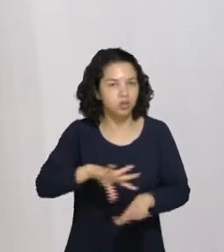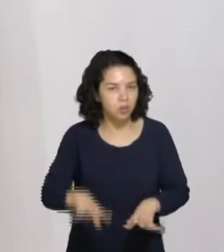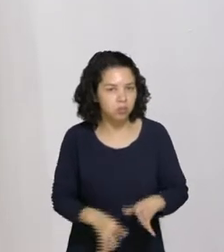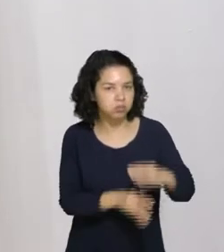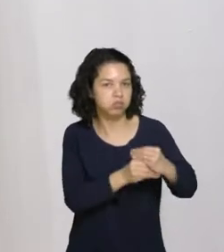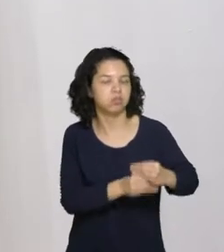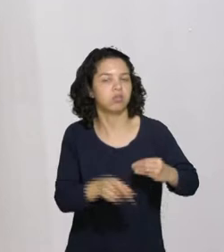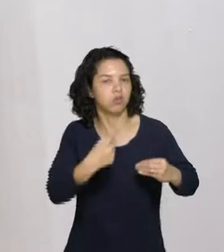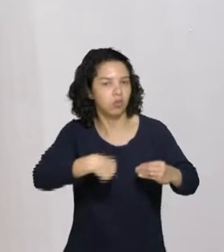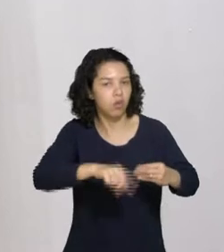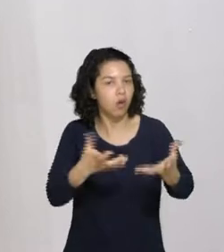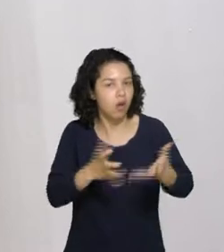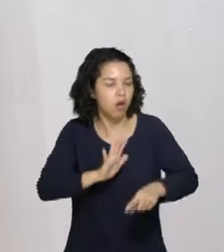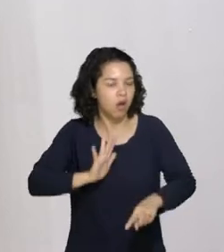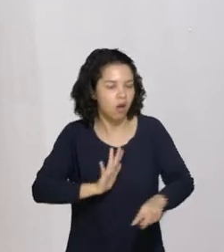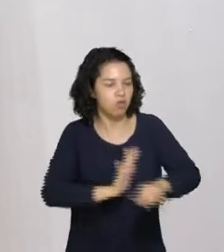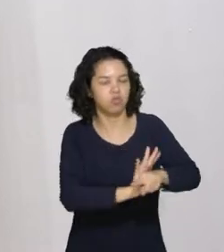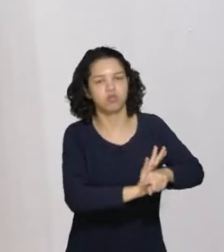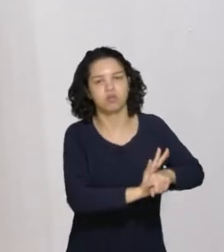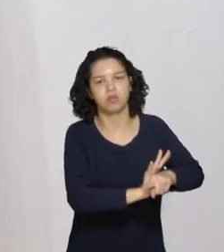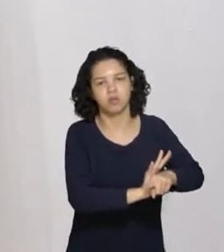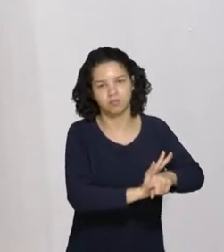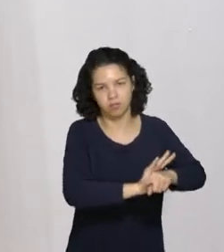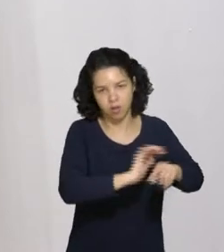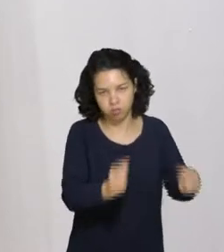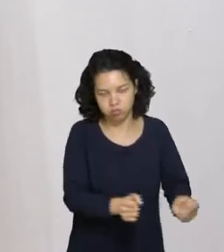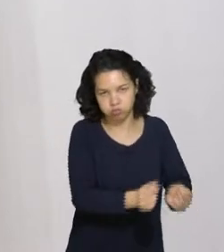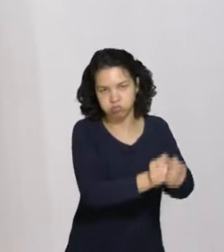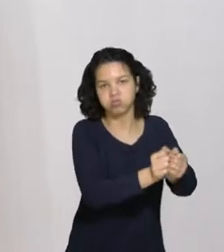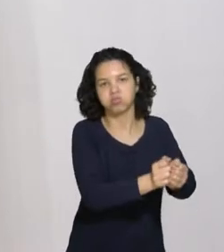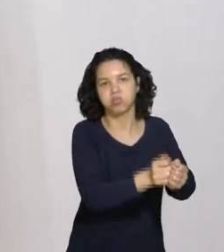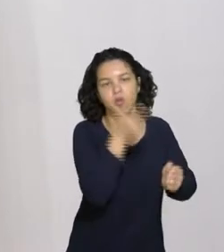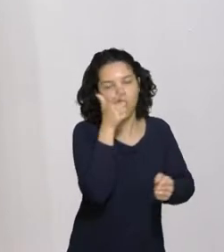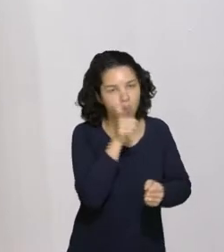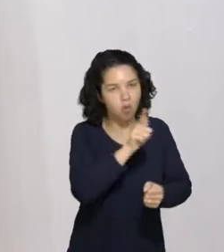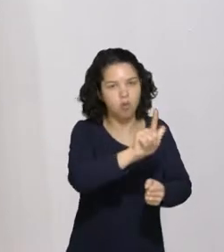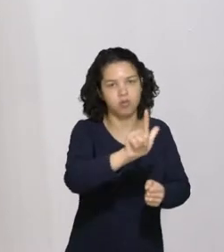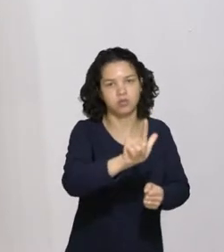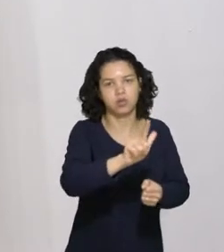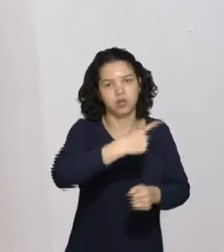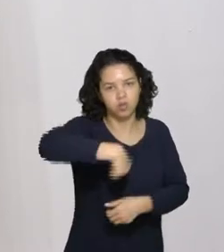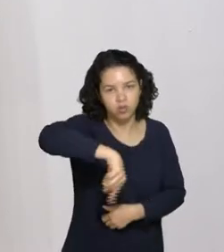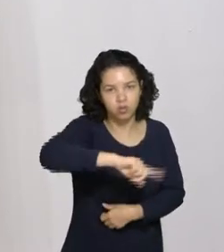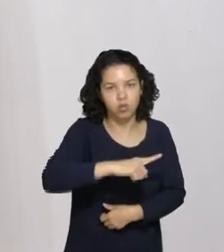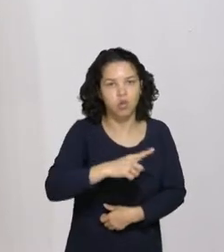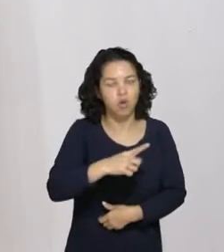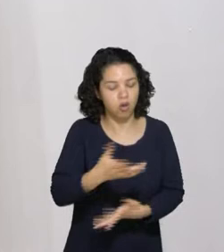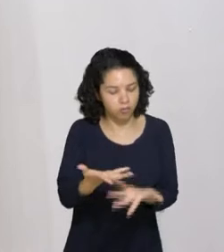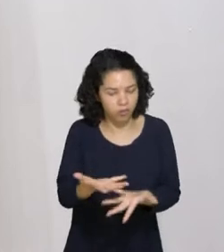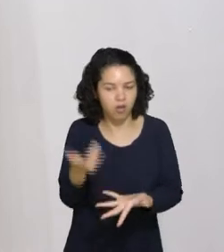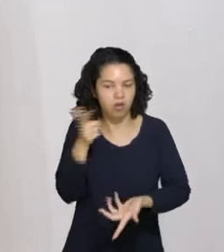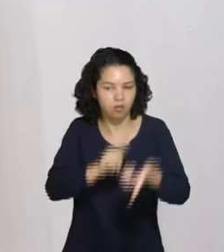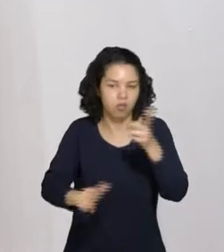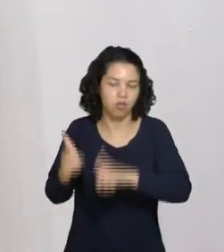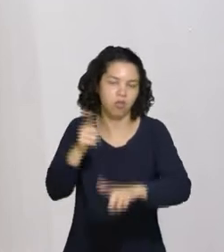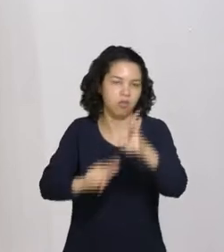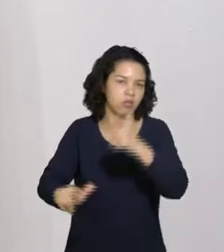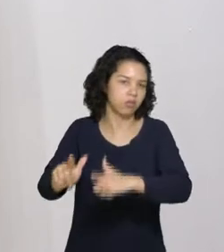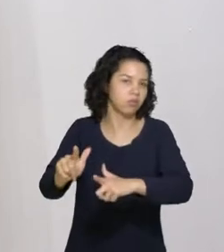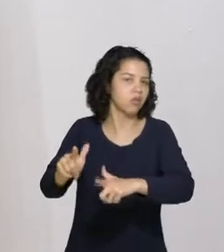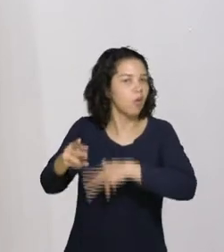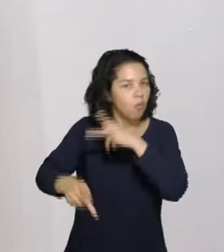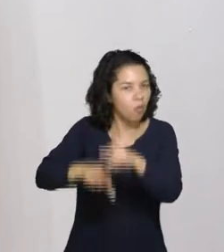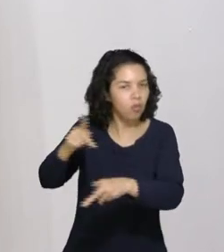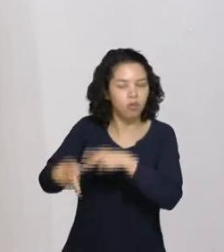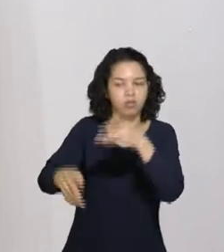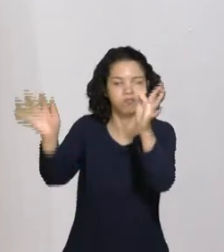somar que a gente possa ter êxito, né? Que as coisas aconteçam para que o povo possa ser mais